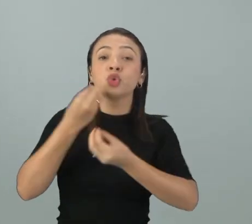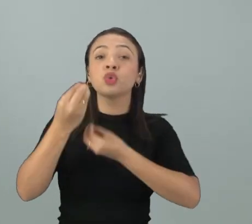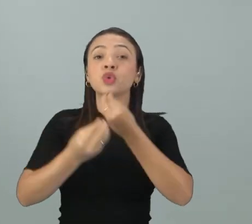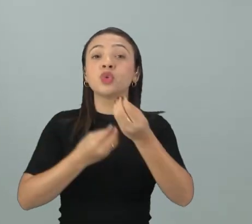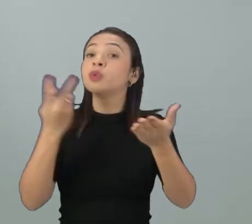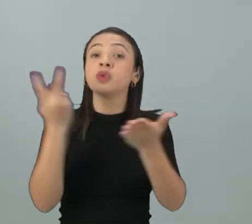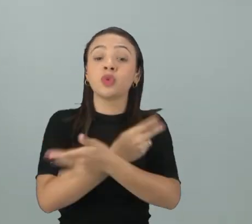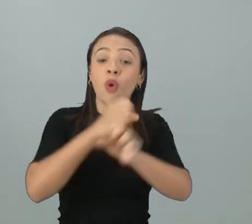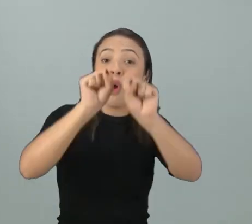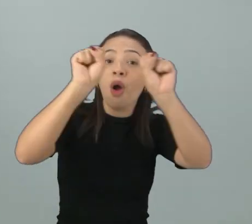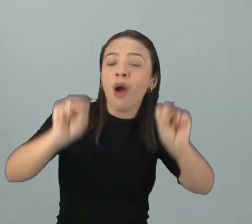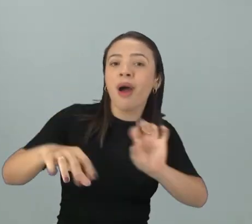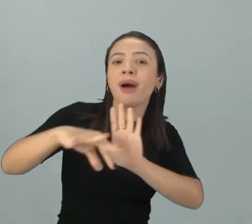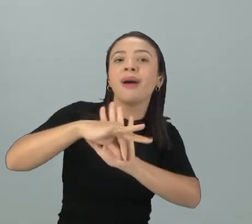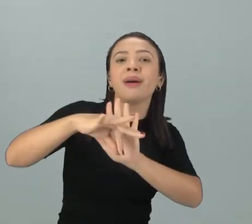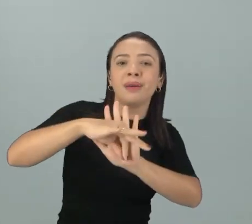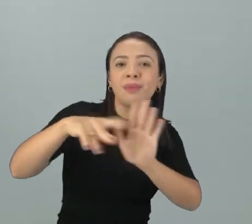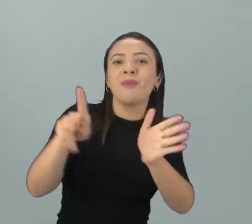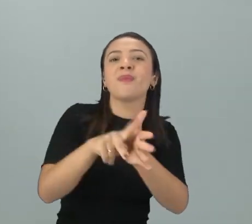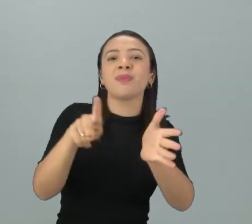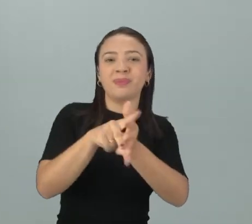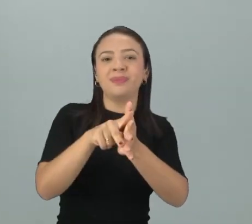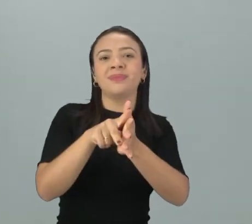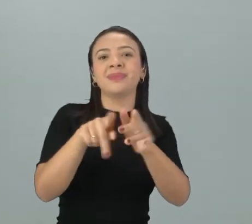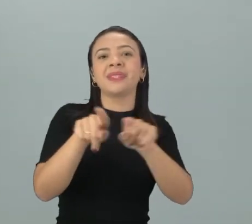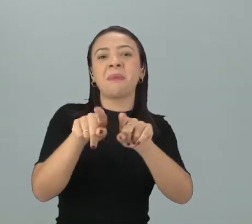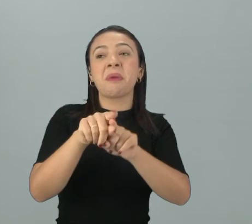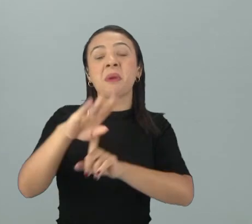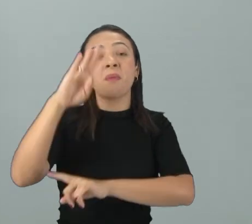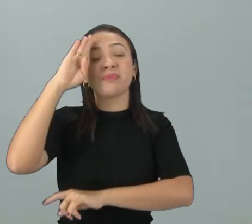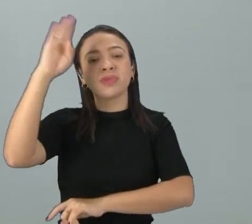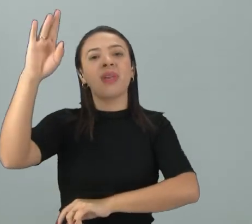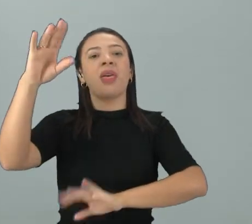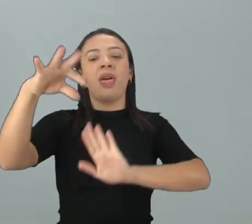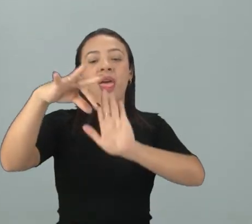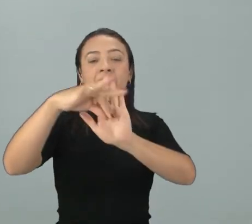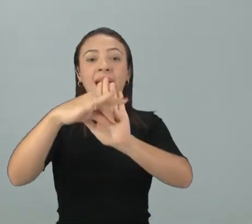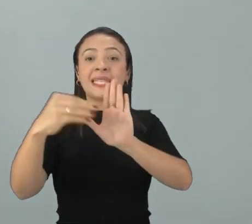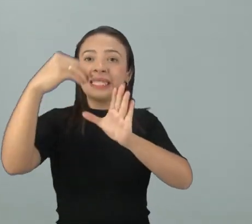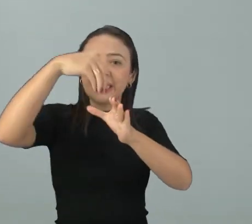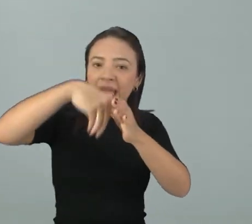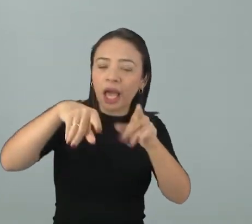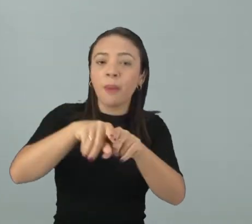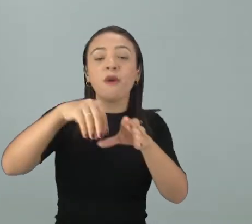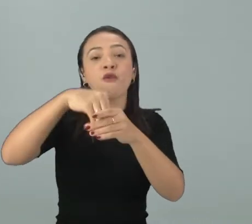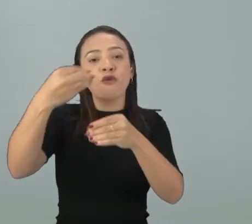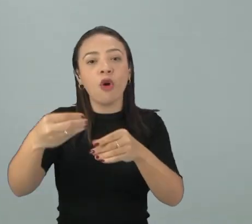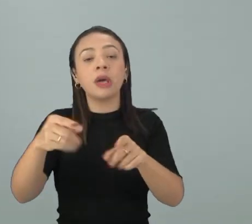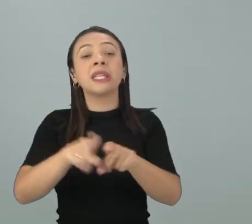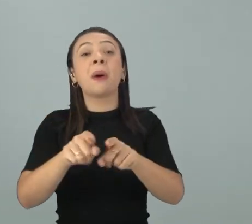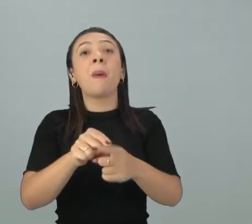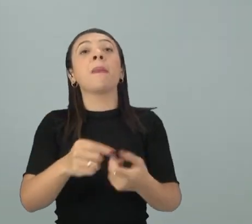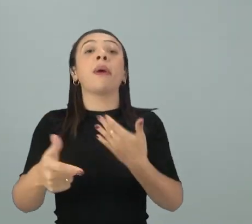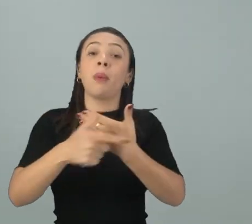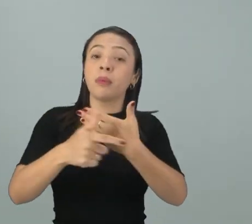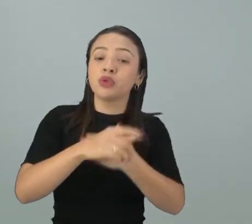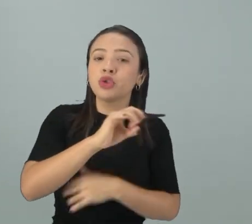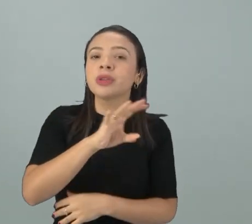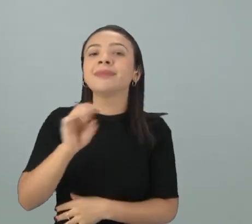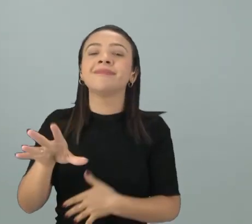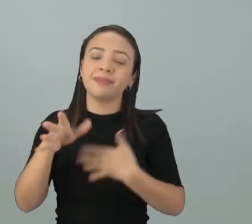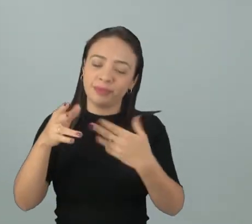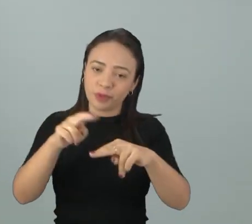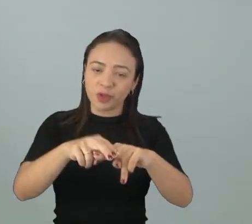imagem geral do sistema reprodutor feminino, né, com os seus principais órgãos e com a função principal de cada um. Com isso, vocês conseguem matar